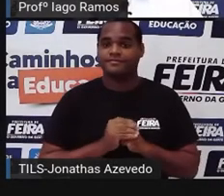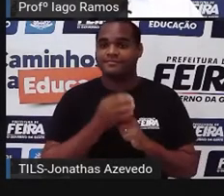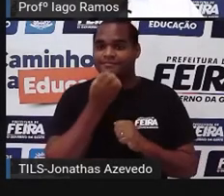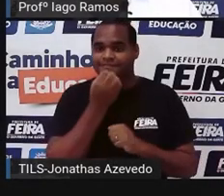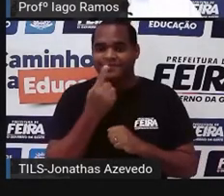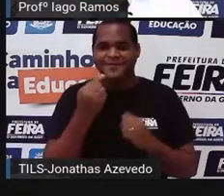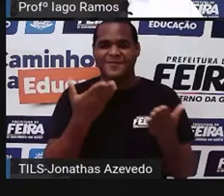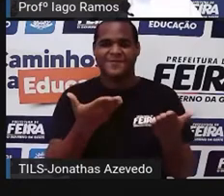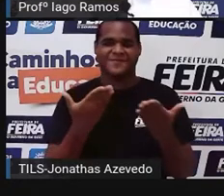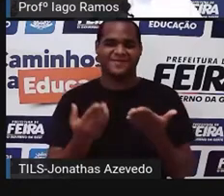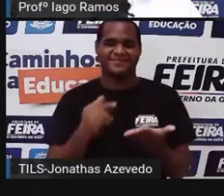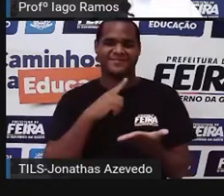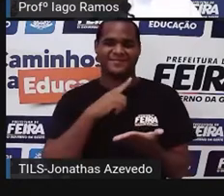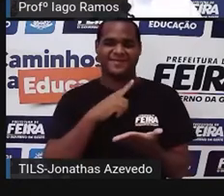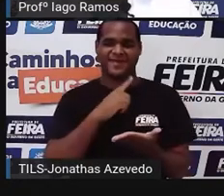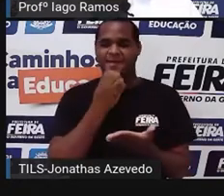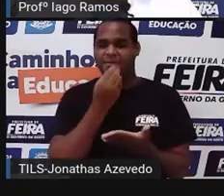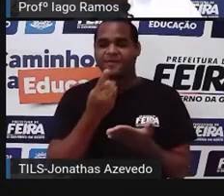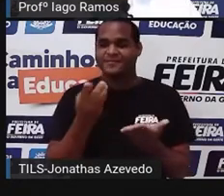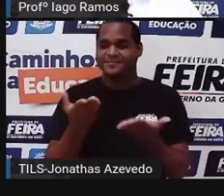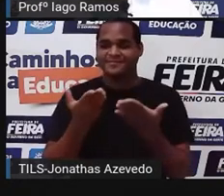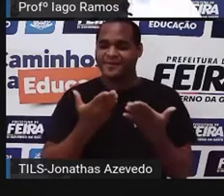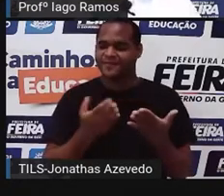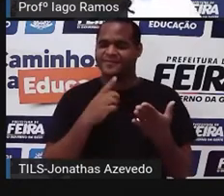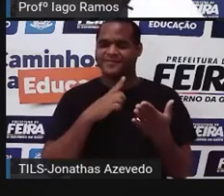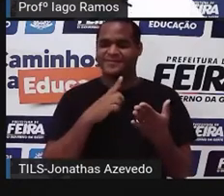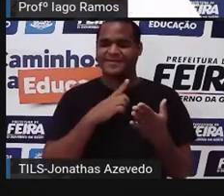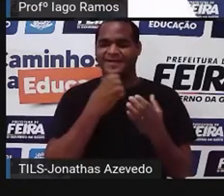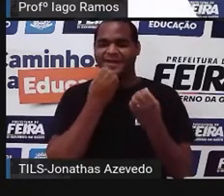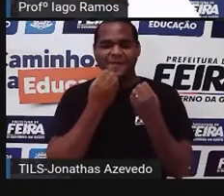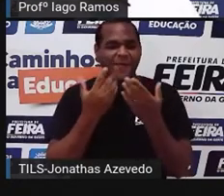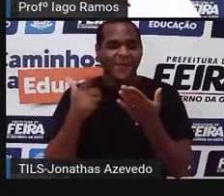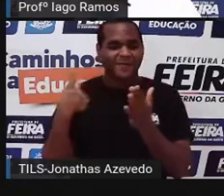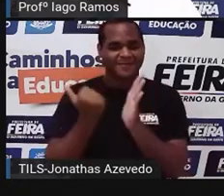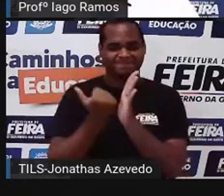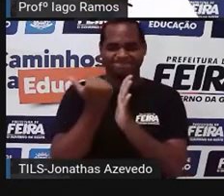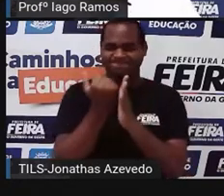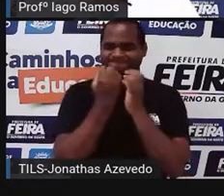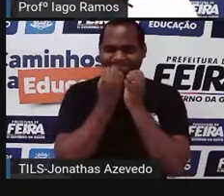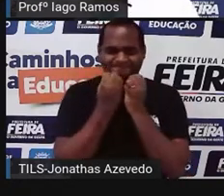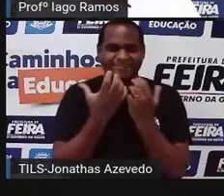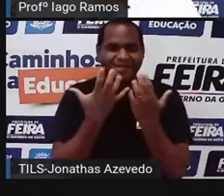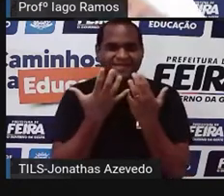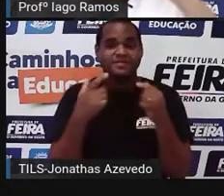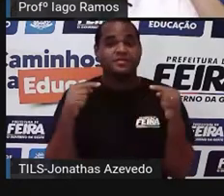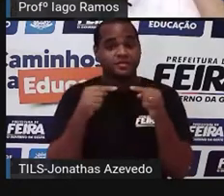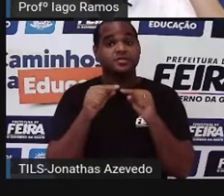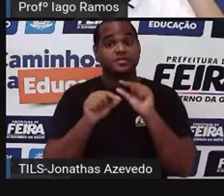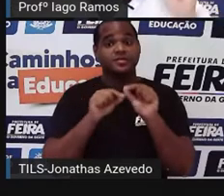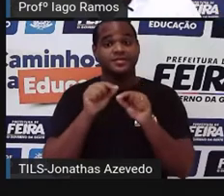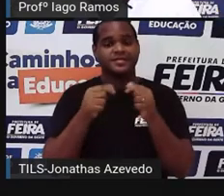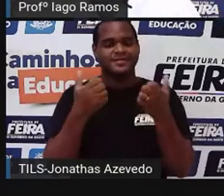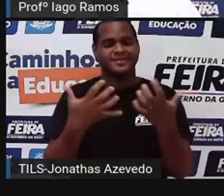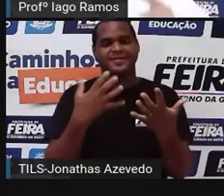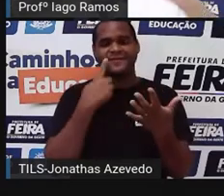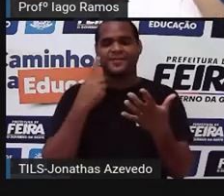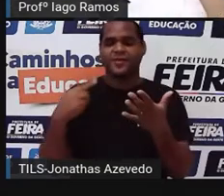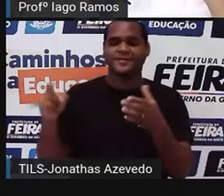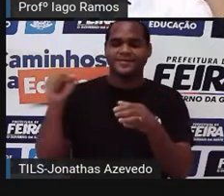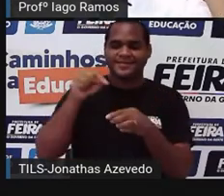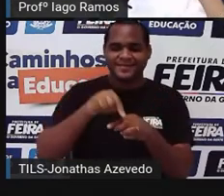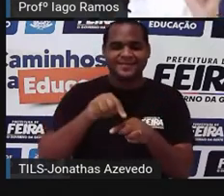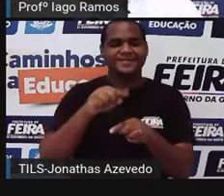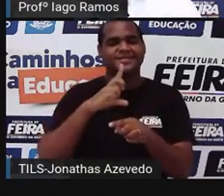sejam bem-vindos sejam bem-vindas Olha nós aqui mais uma vez é isso aí chegamos